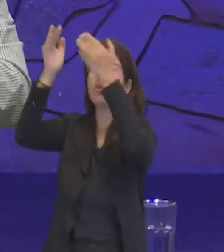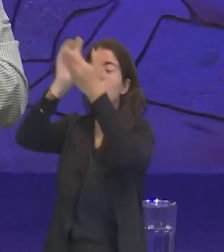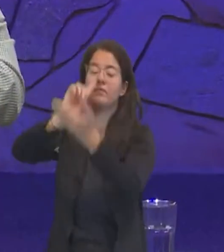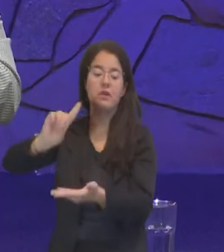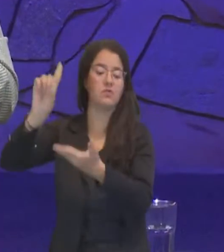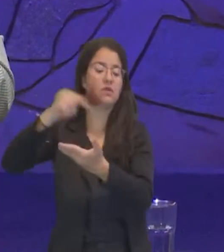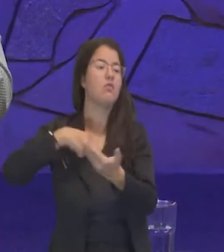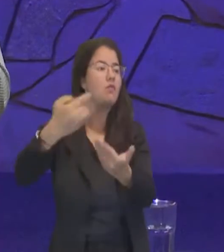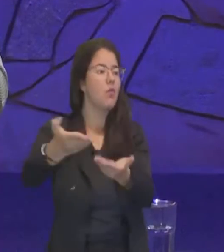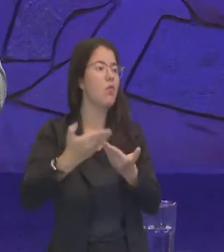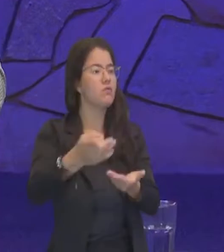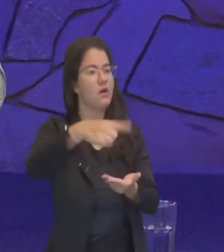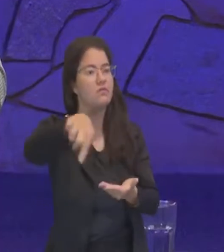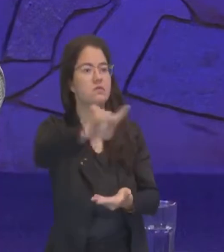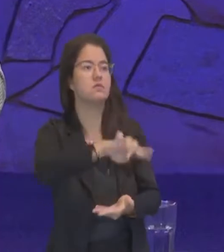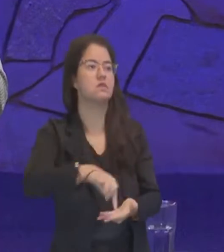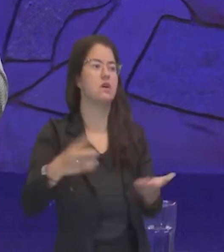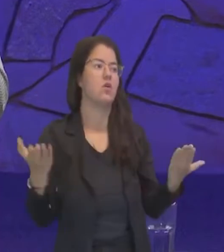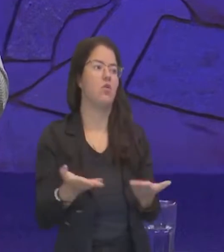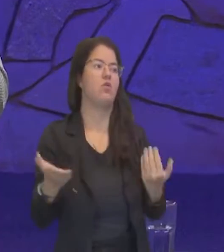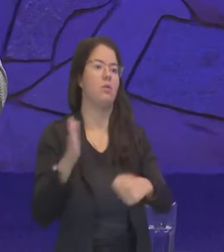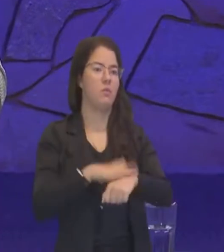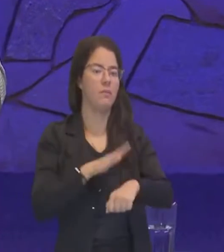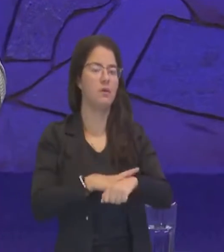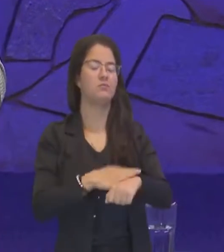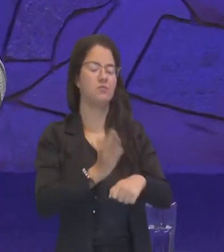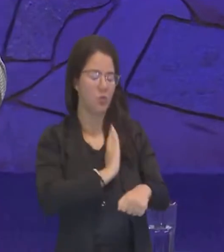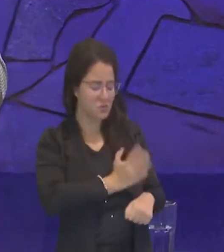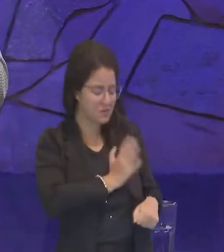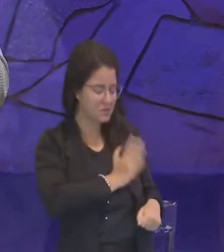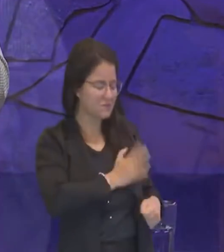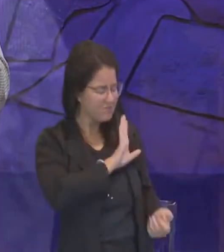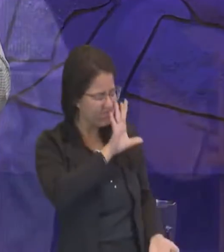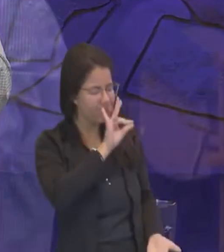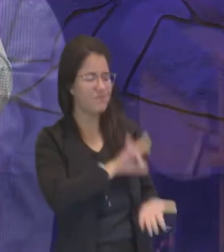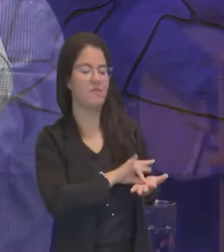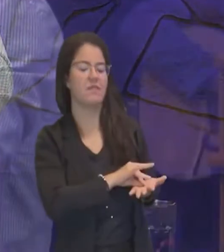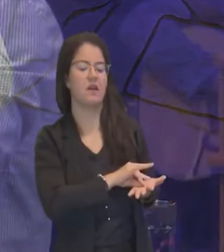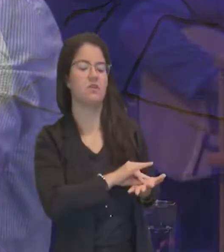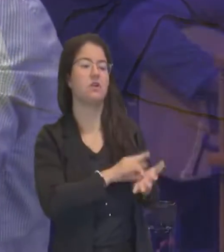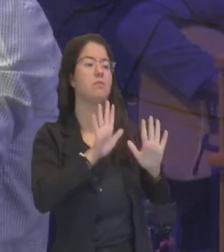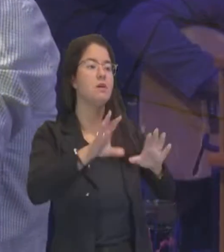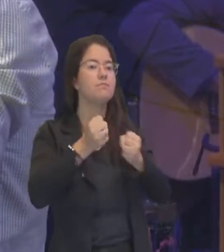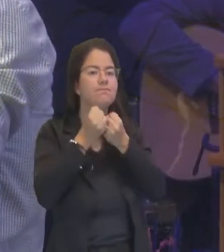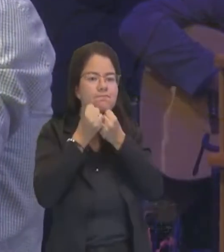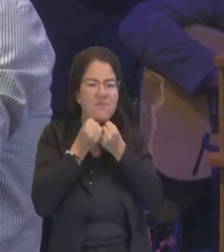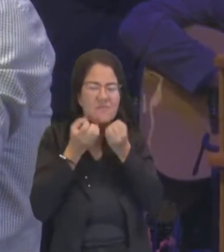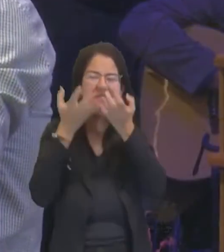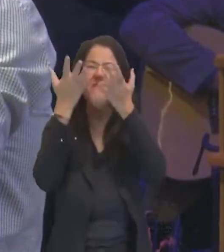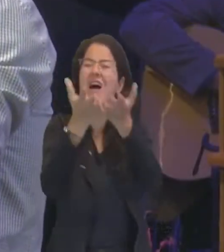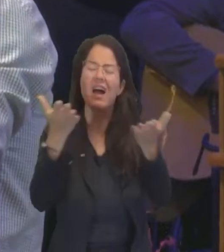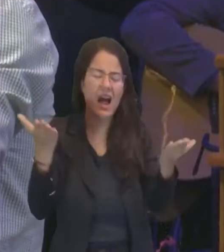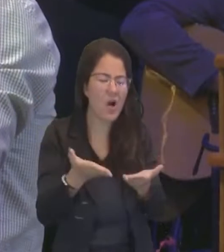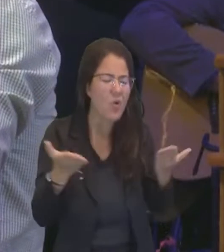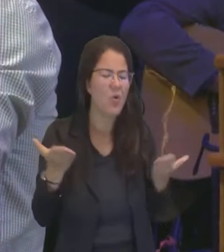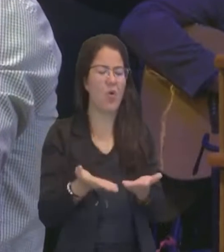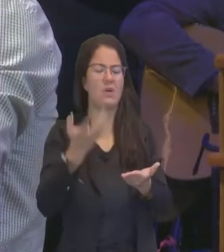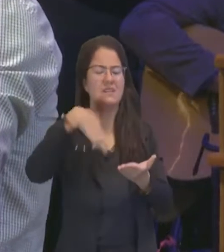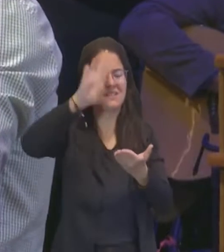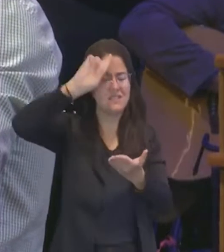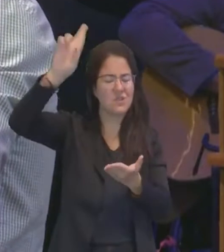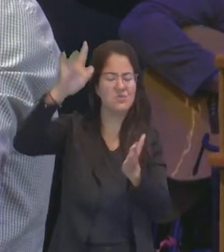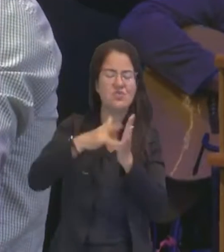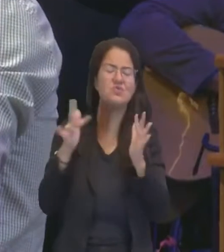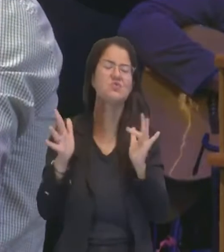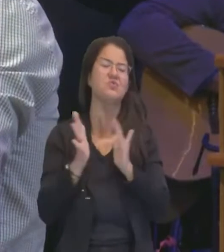orar comigo, uma oração simples, de todo o seu coração, mas diga agora: Senhor